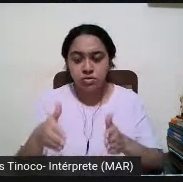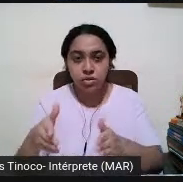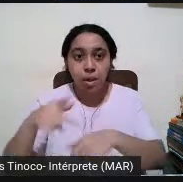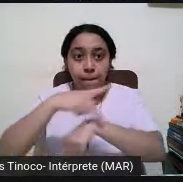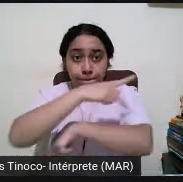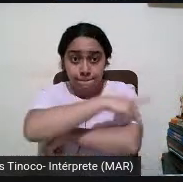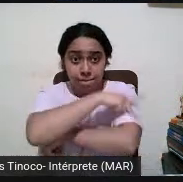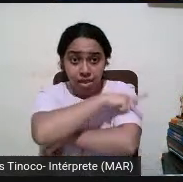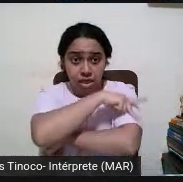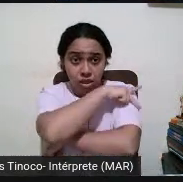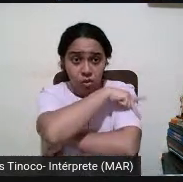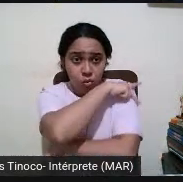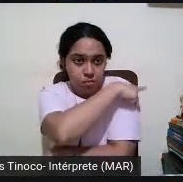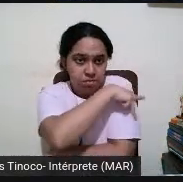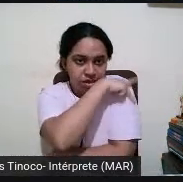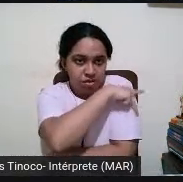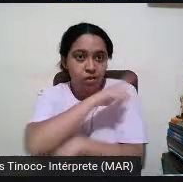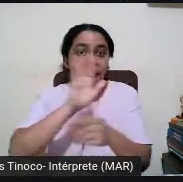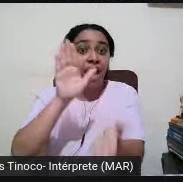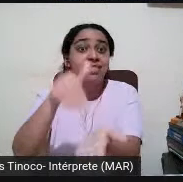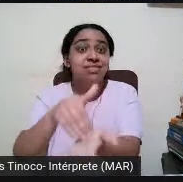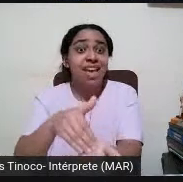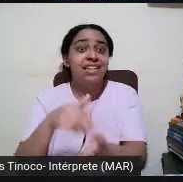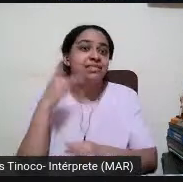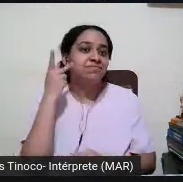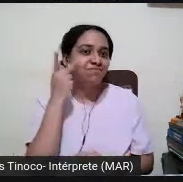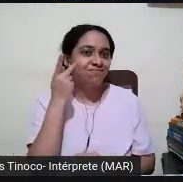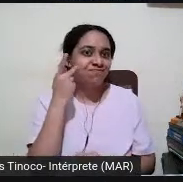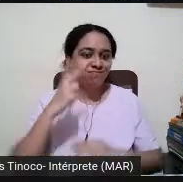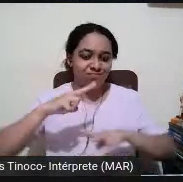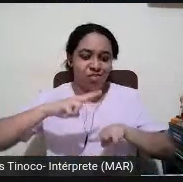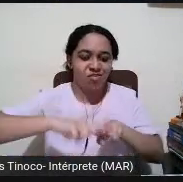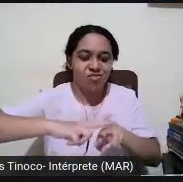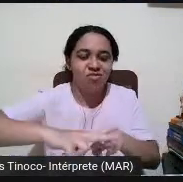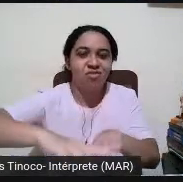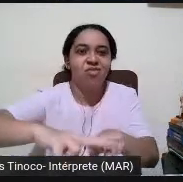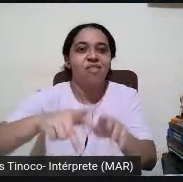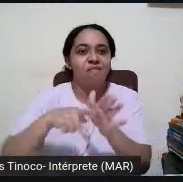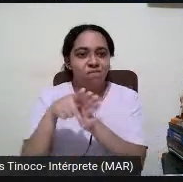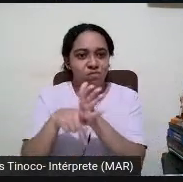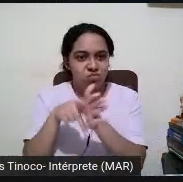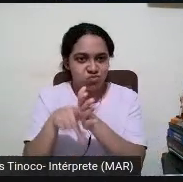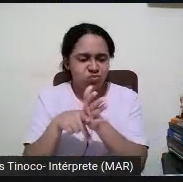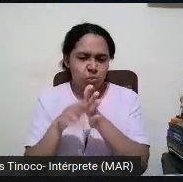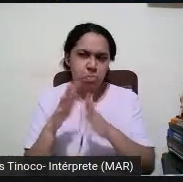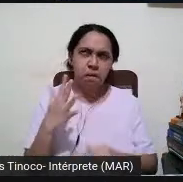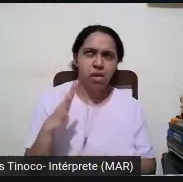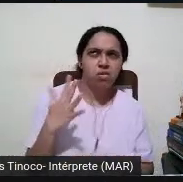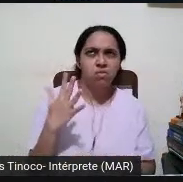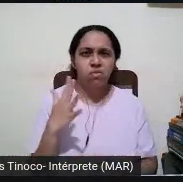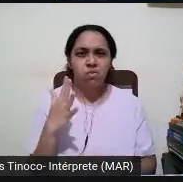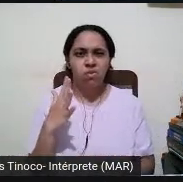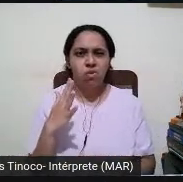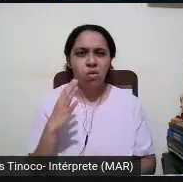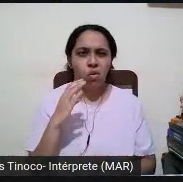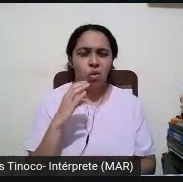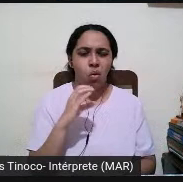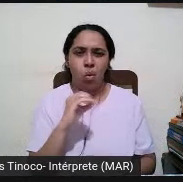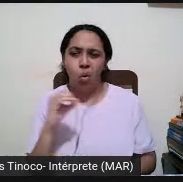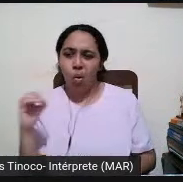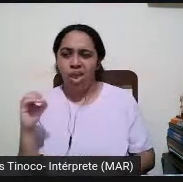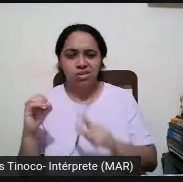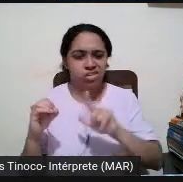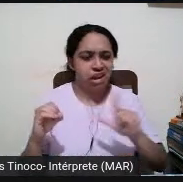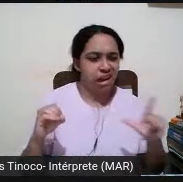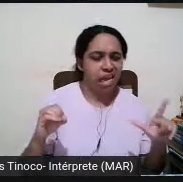a gente tem ramais Ferroviários cruzando nosso estado pelo menos é para Oeste para o Pará